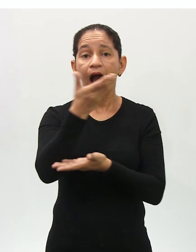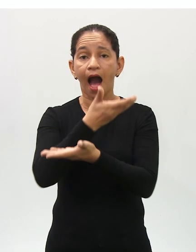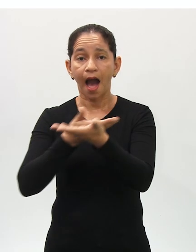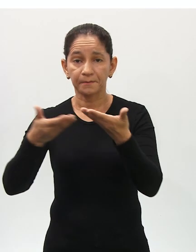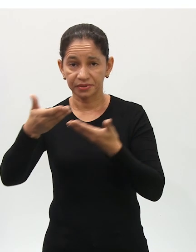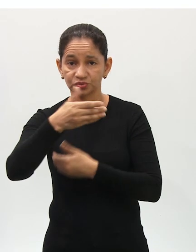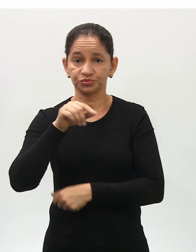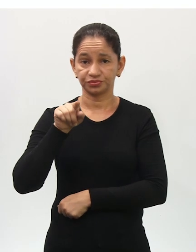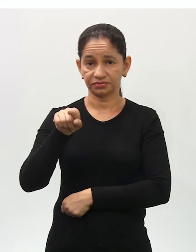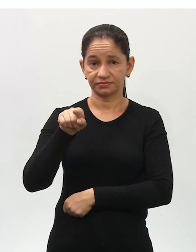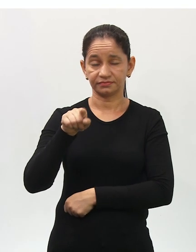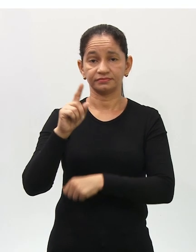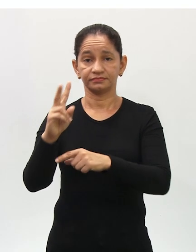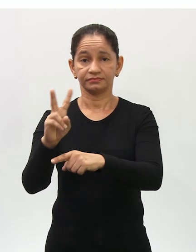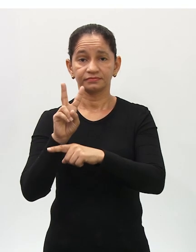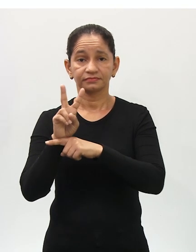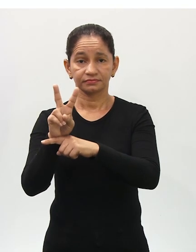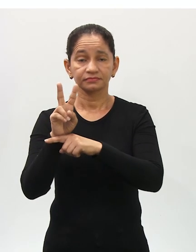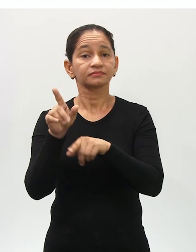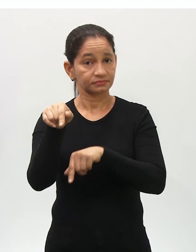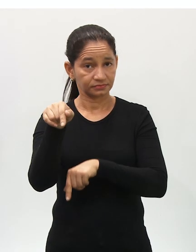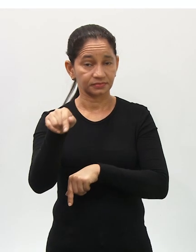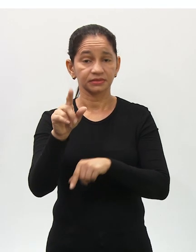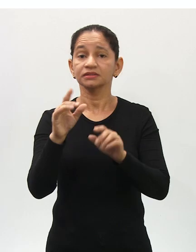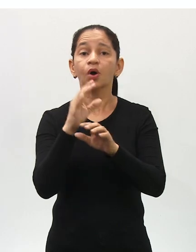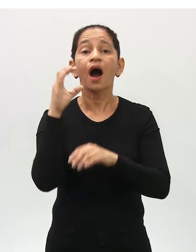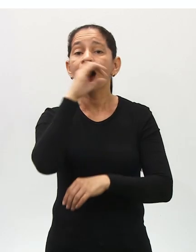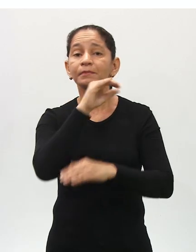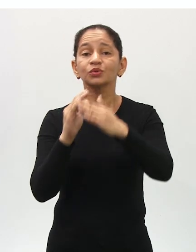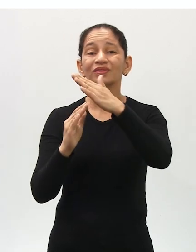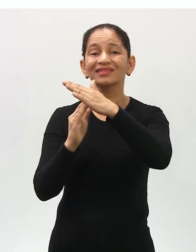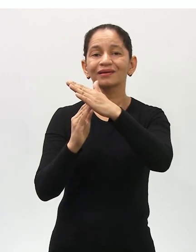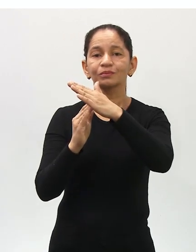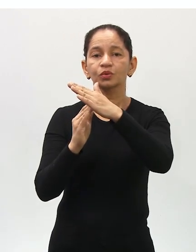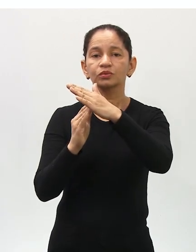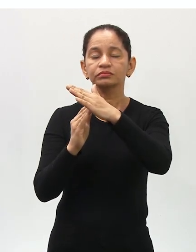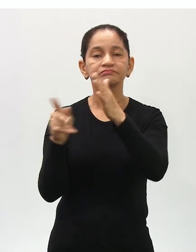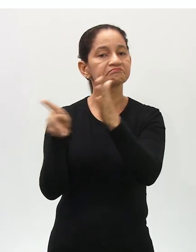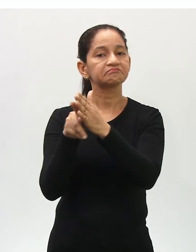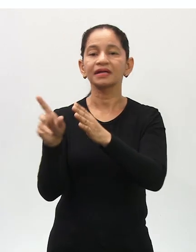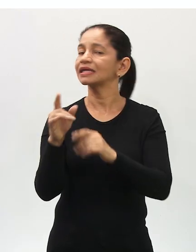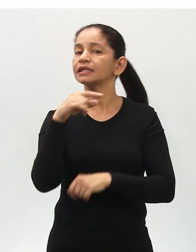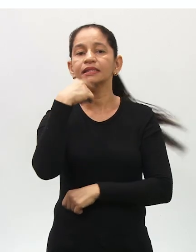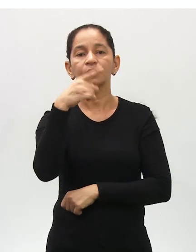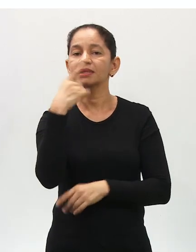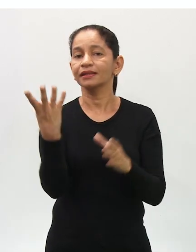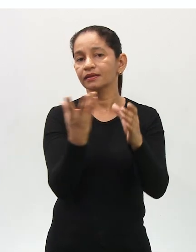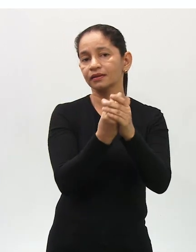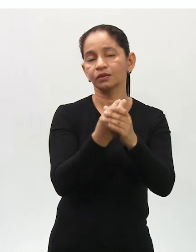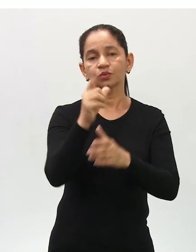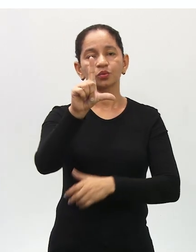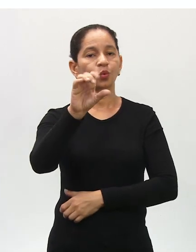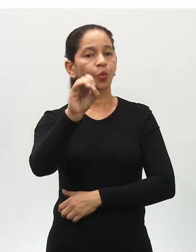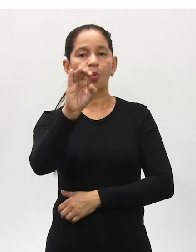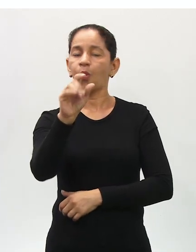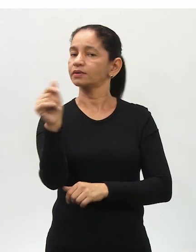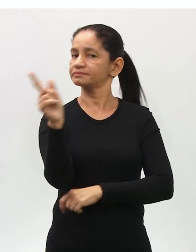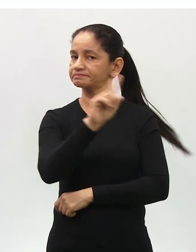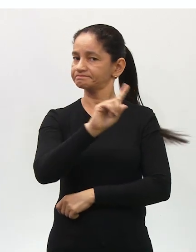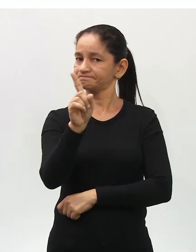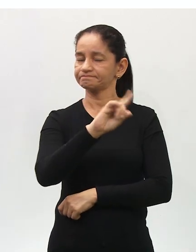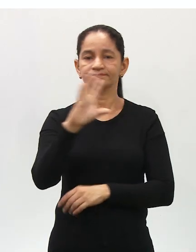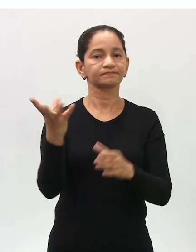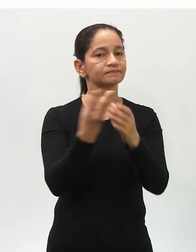as receitas extra-orçamentárias elas têm um caráter temporário, tá? E não integram a LOA. O Estado é mero